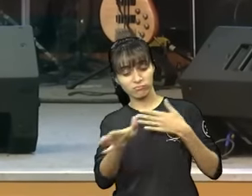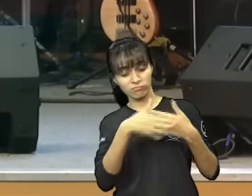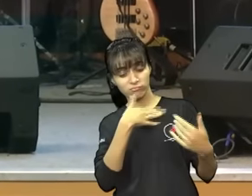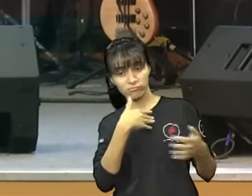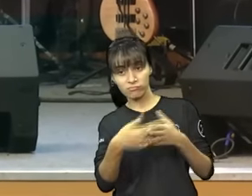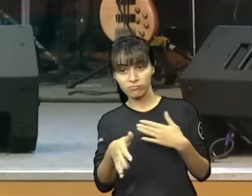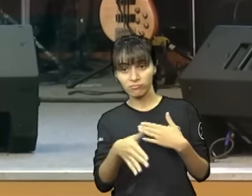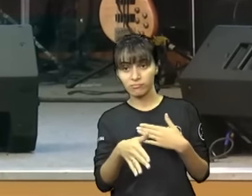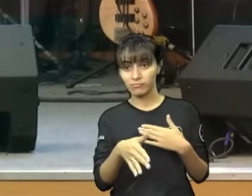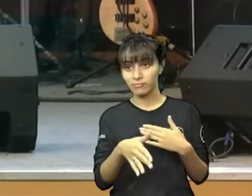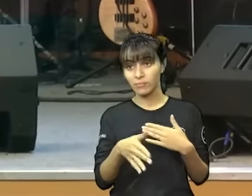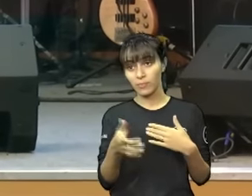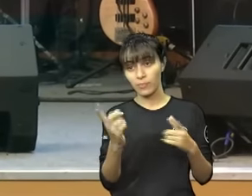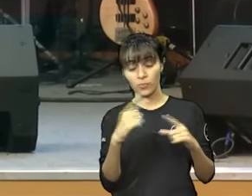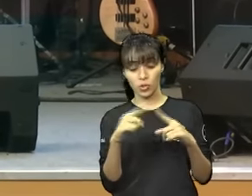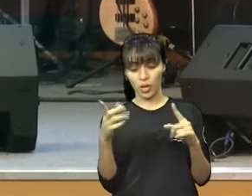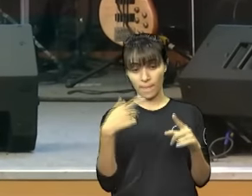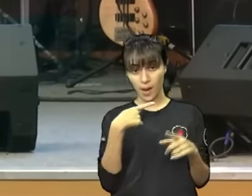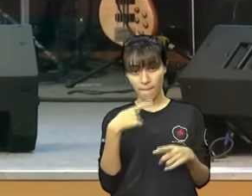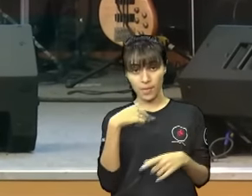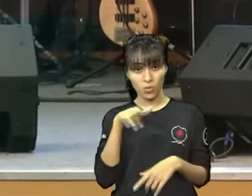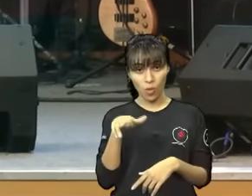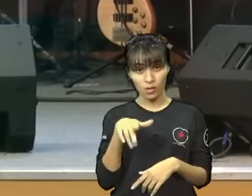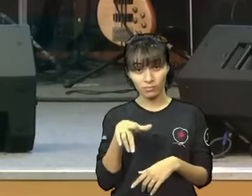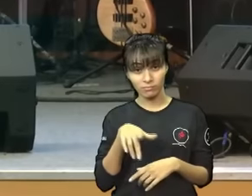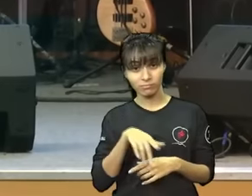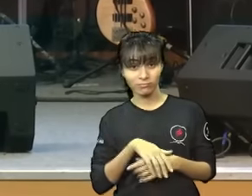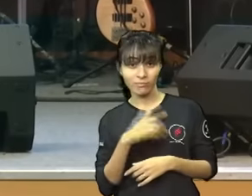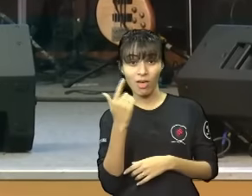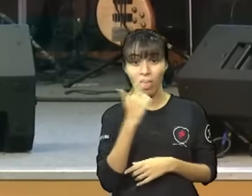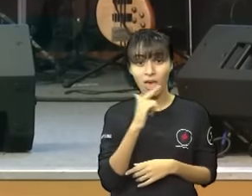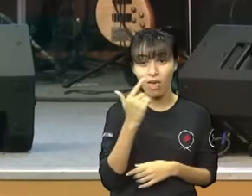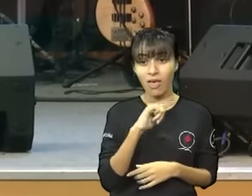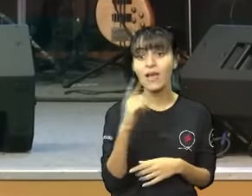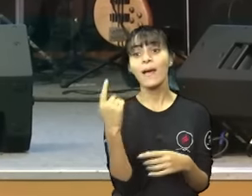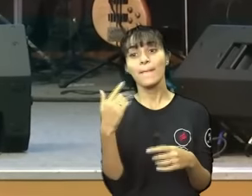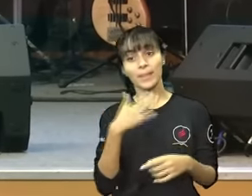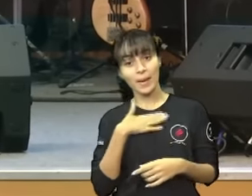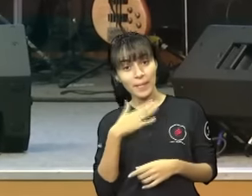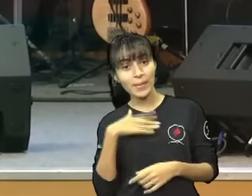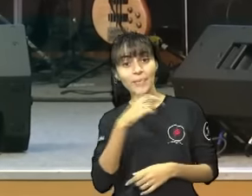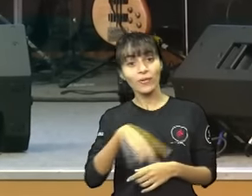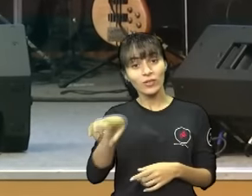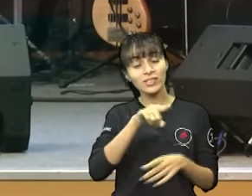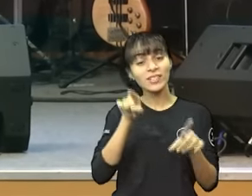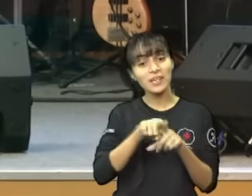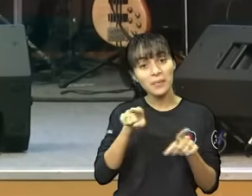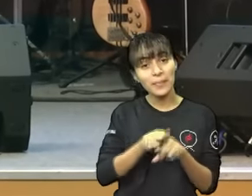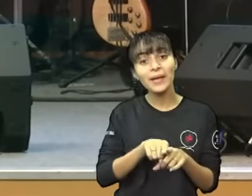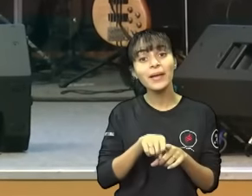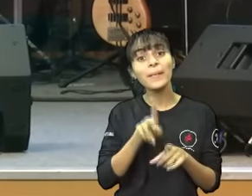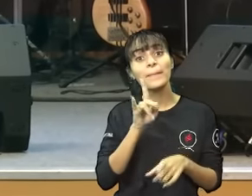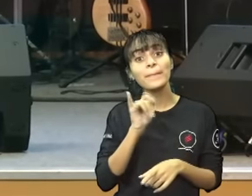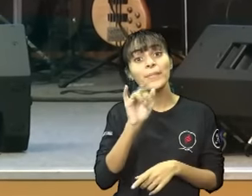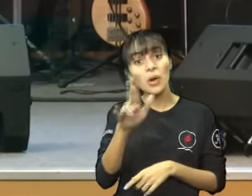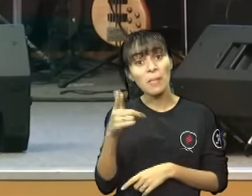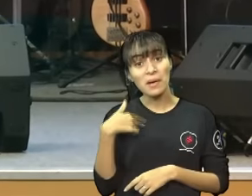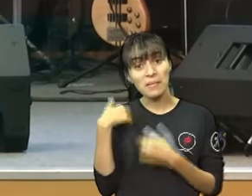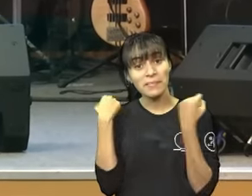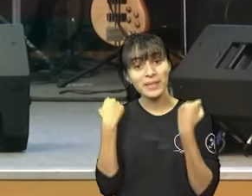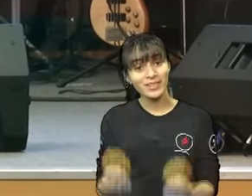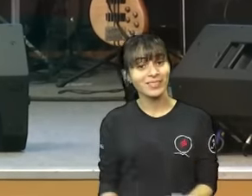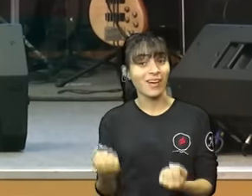tem porque isso não é para mim hahaha é tanto para mim quanto para você e pior para mim é mais